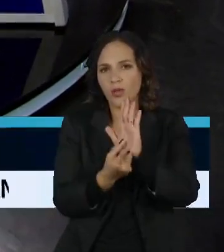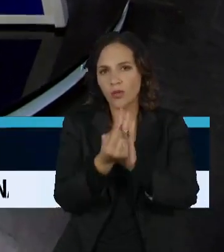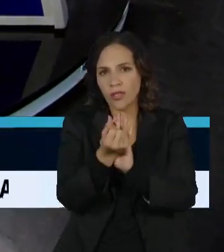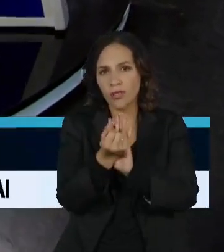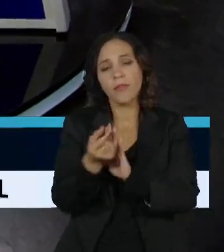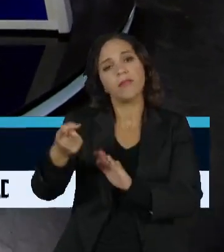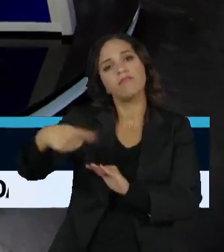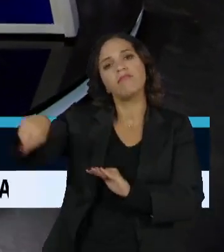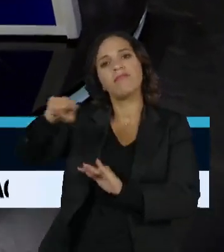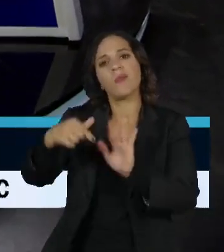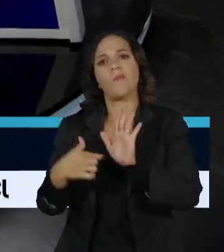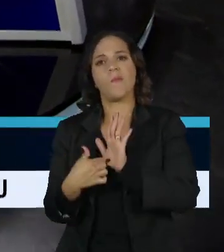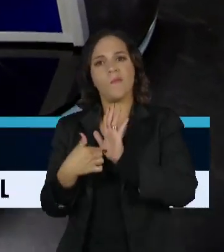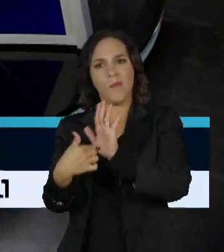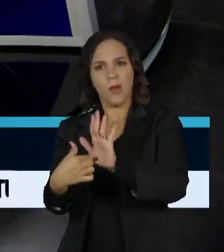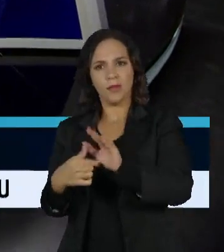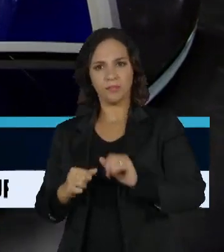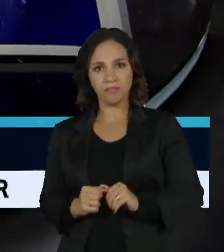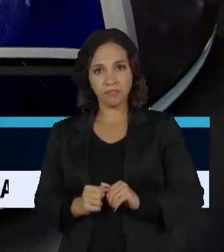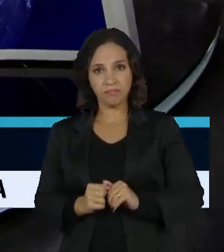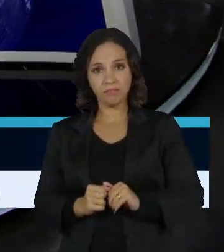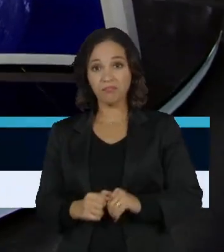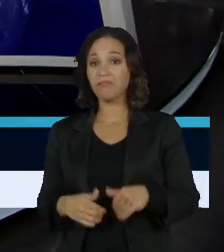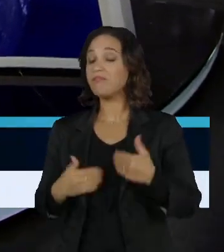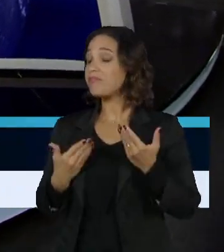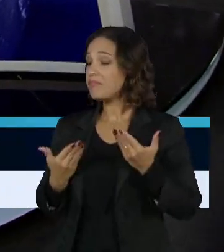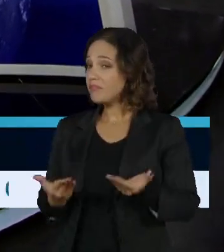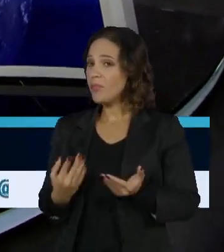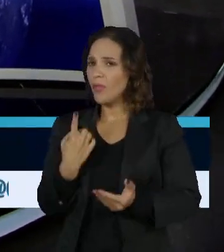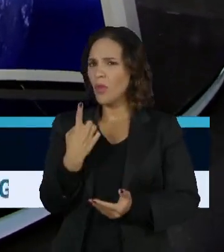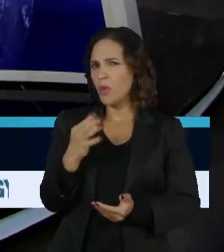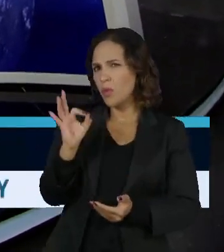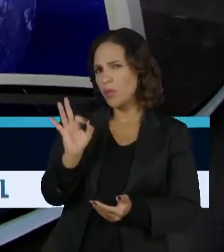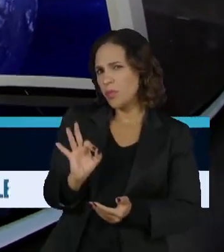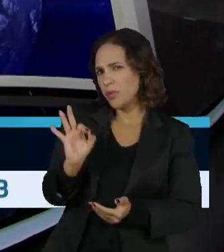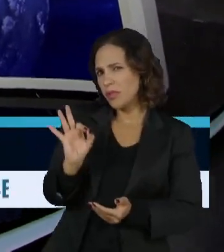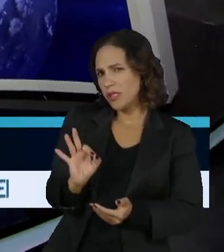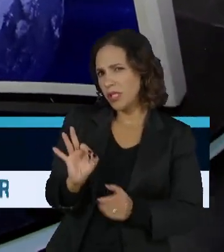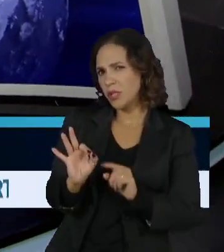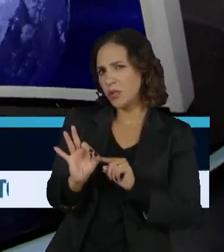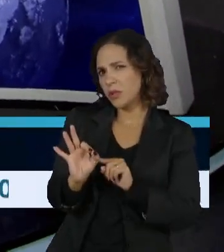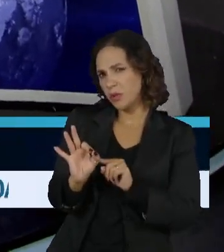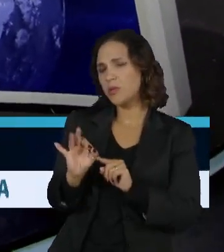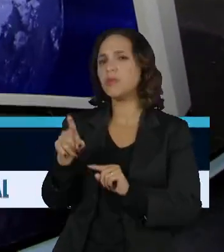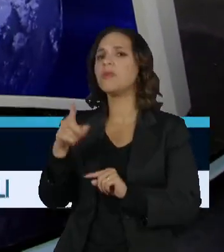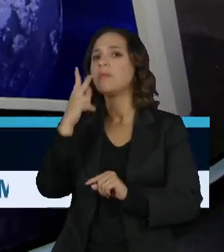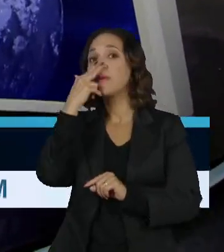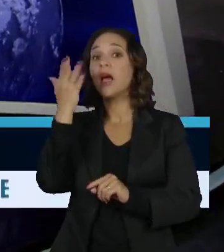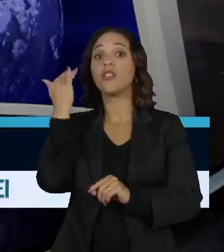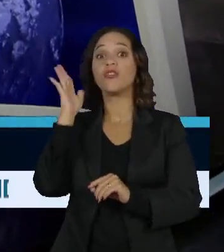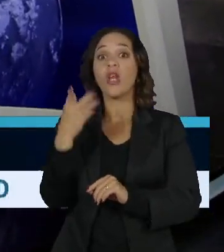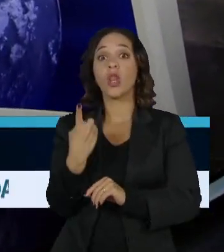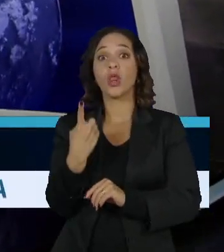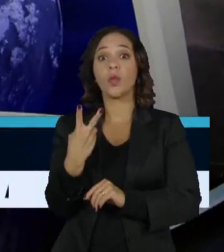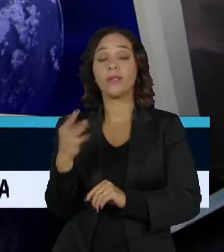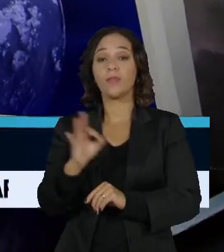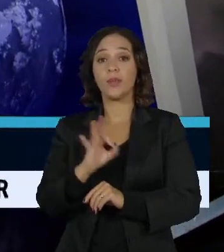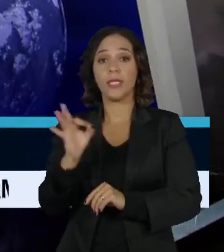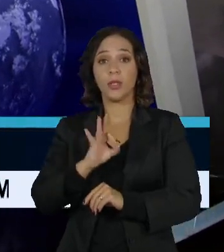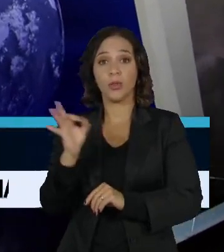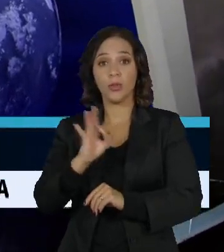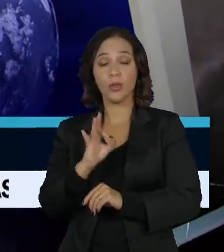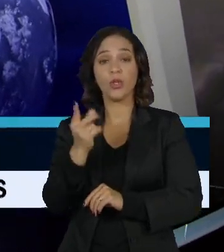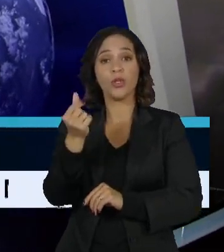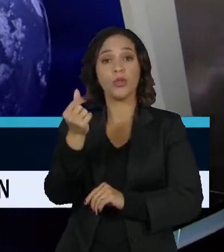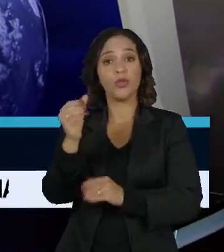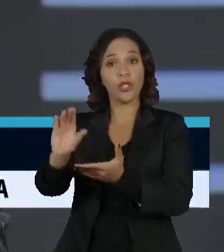Congresso indique. E esse 1% hoje está por volta de 9%, 10%, do orçamento secreto chegou a 12% das verbas